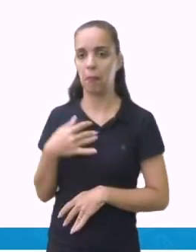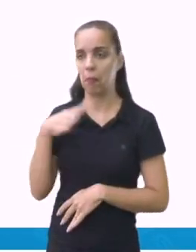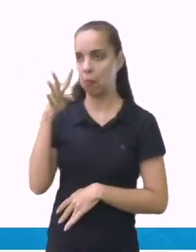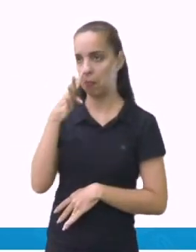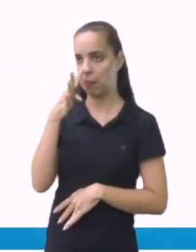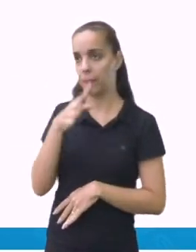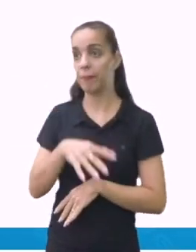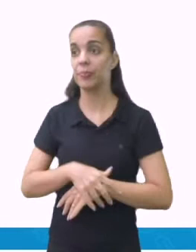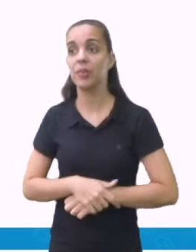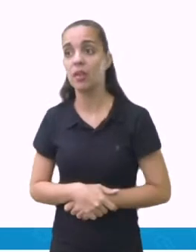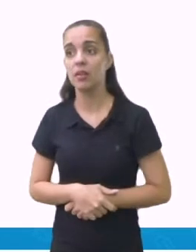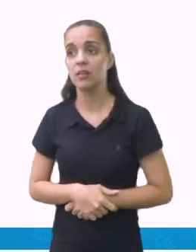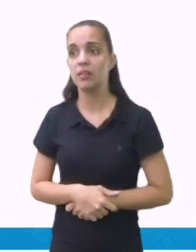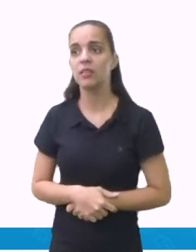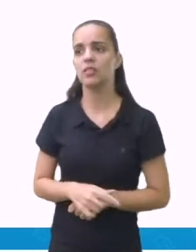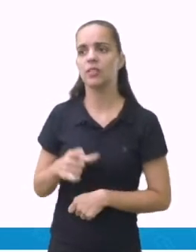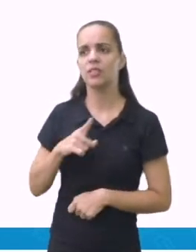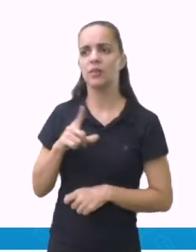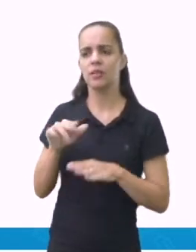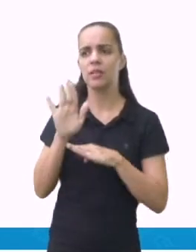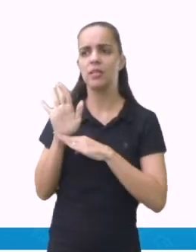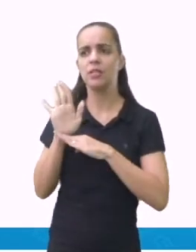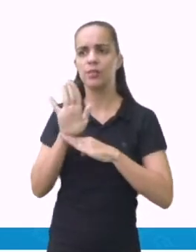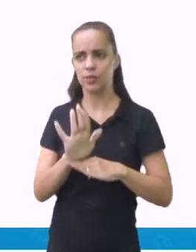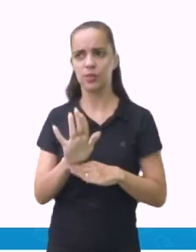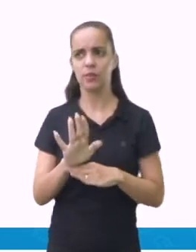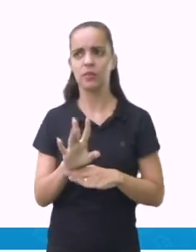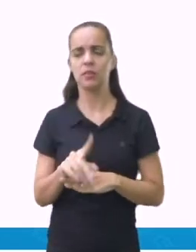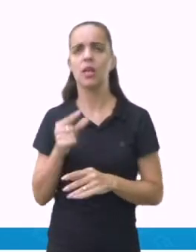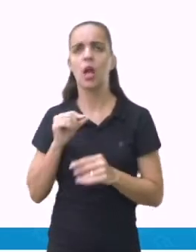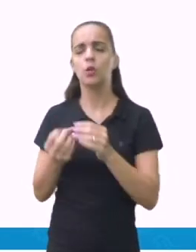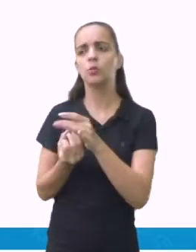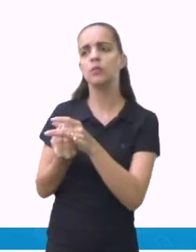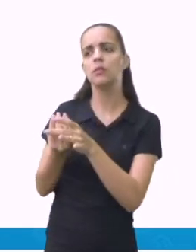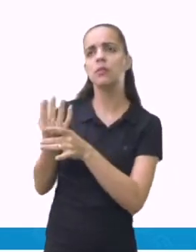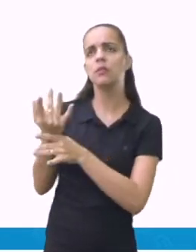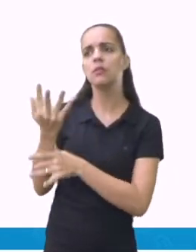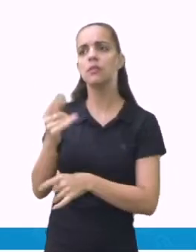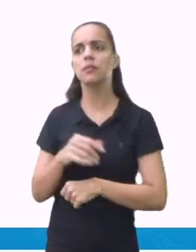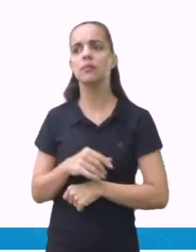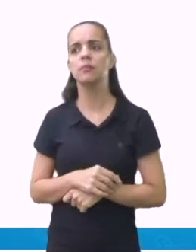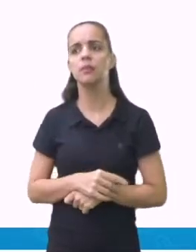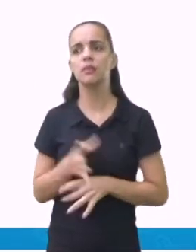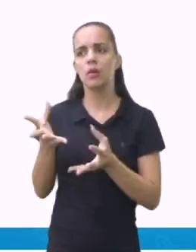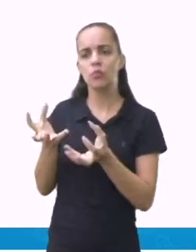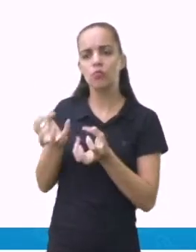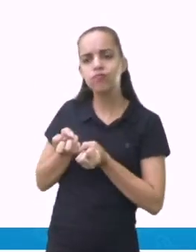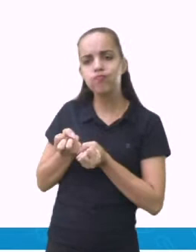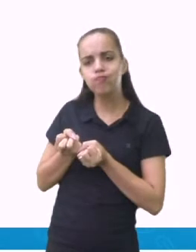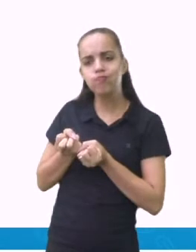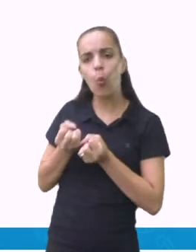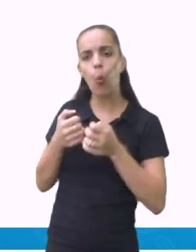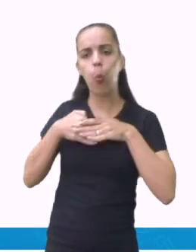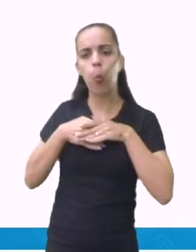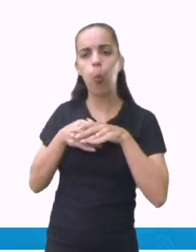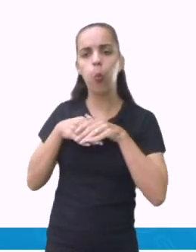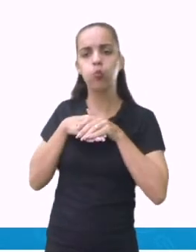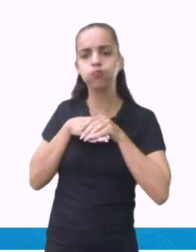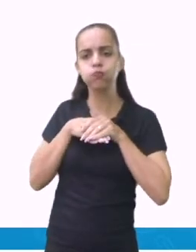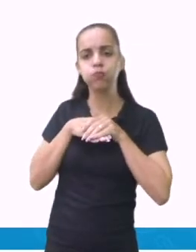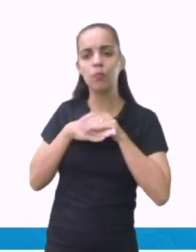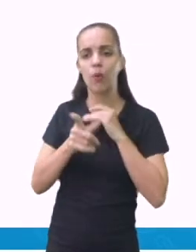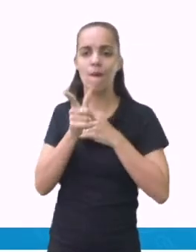e esses espinhos, eles ajudam a esse tipo de planta reter mais água. Então, eles